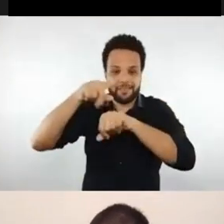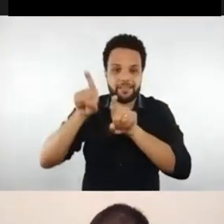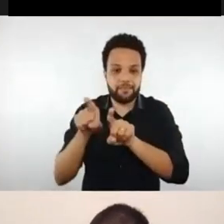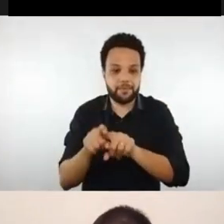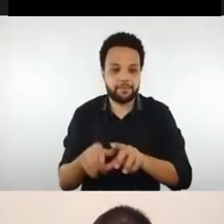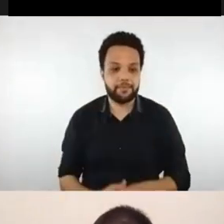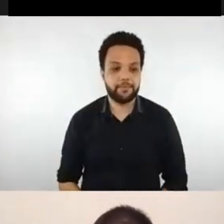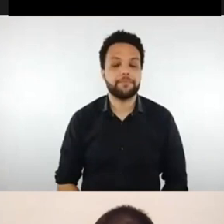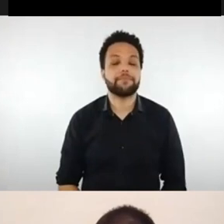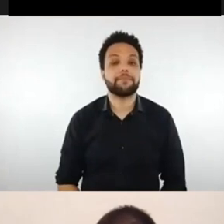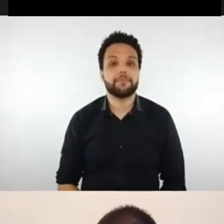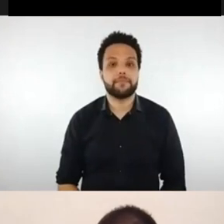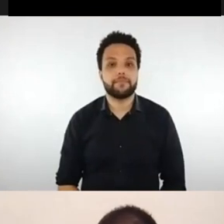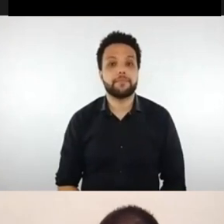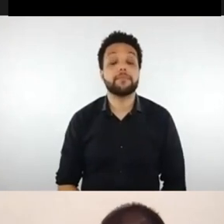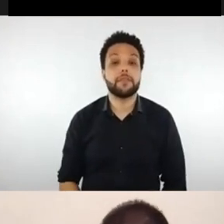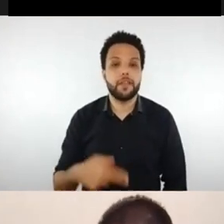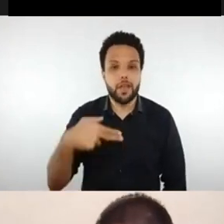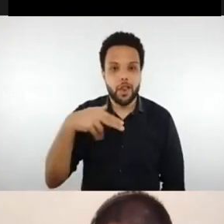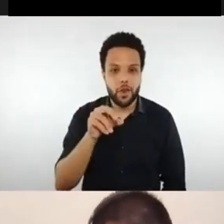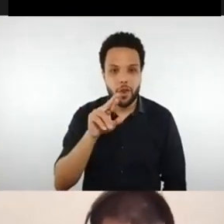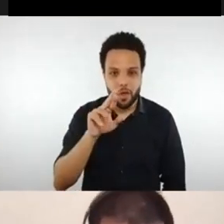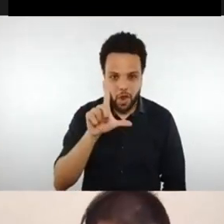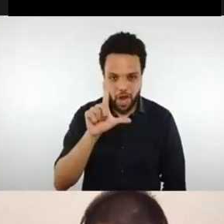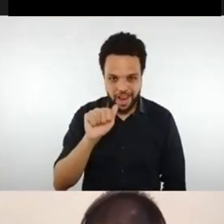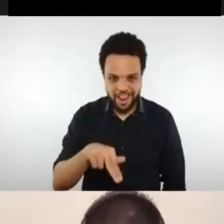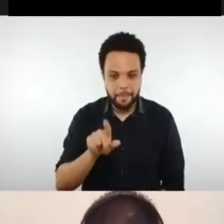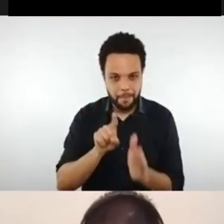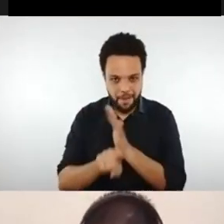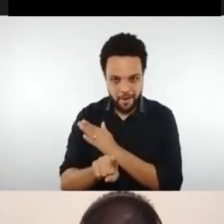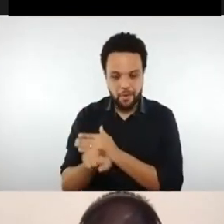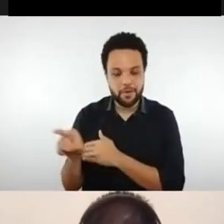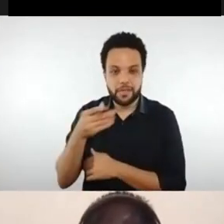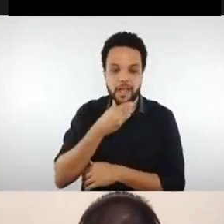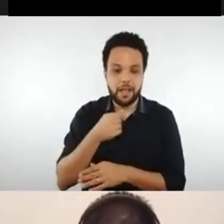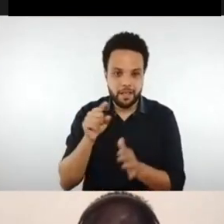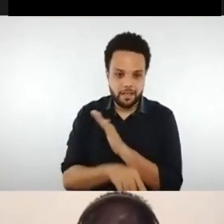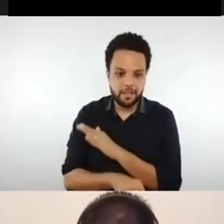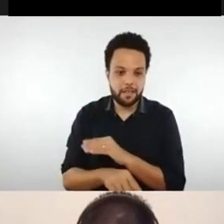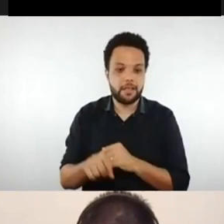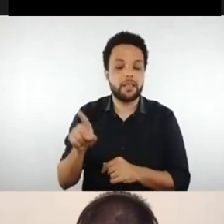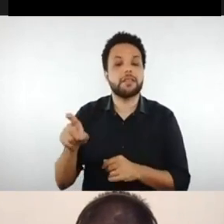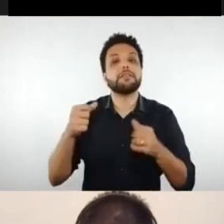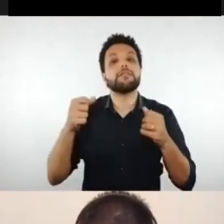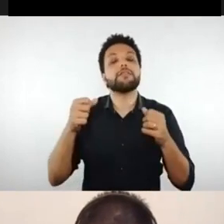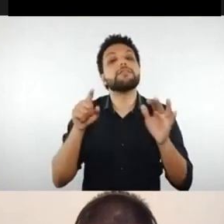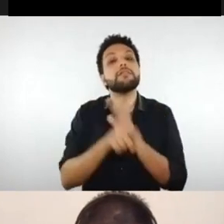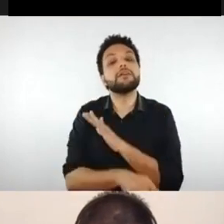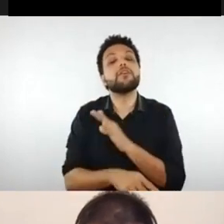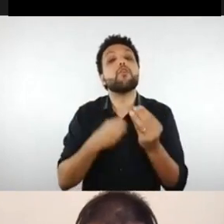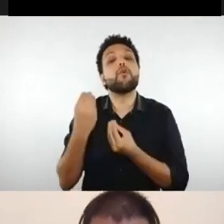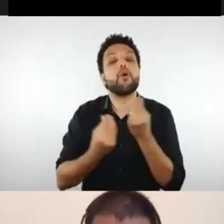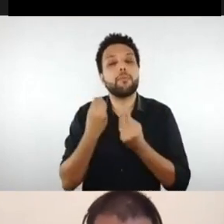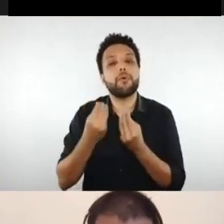Tem uma outra questão do Norland, porque está falando da importância das film commissions para essa atração de projetos internacionais,